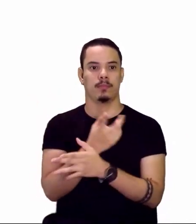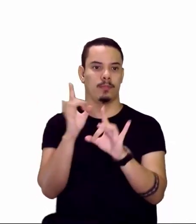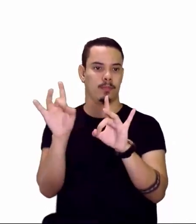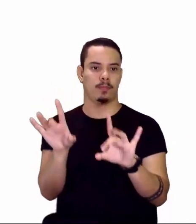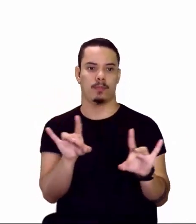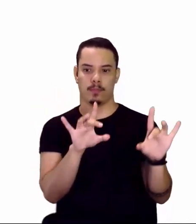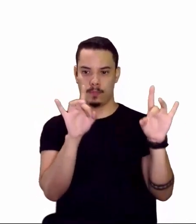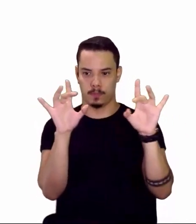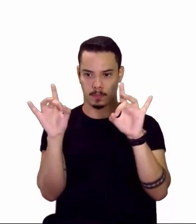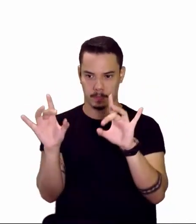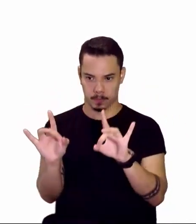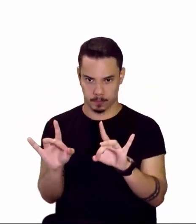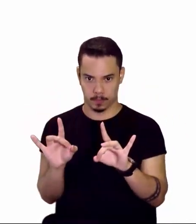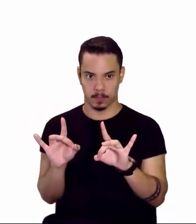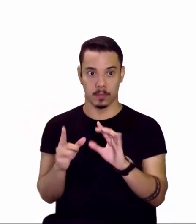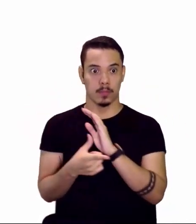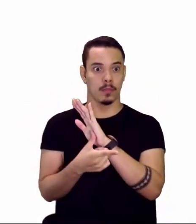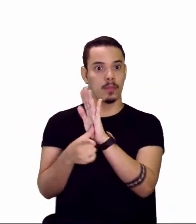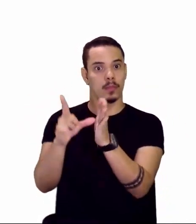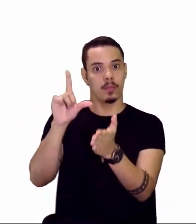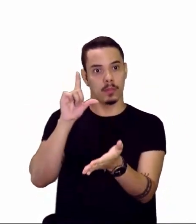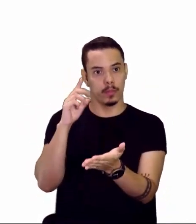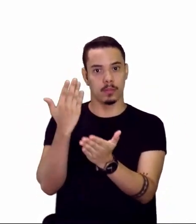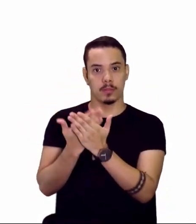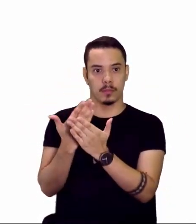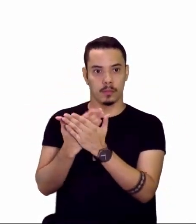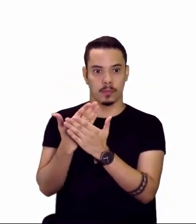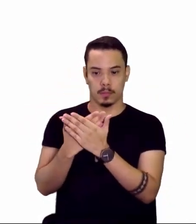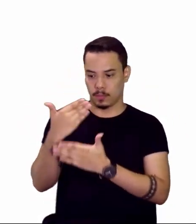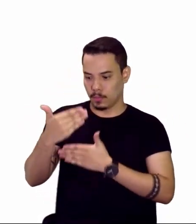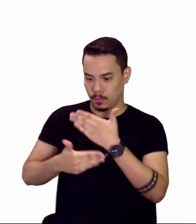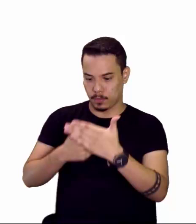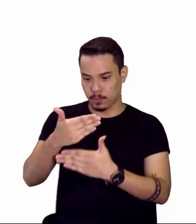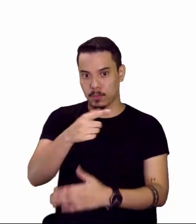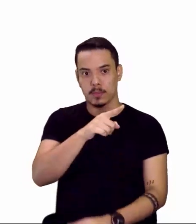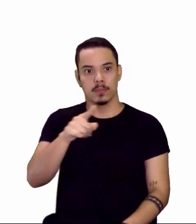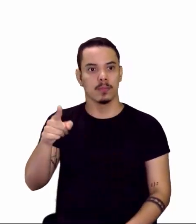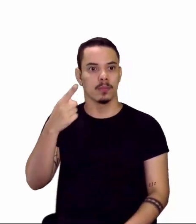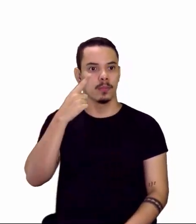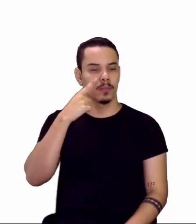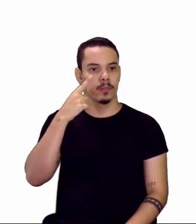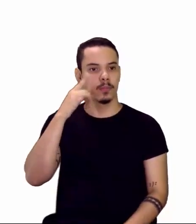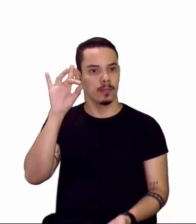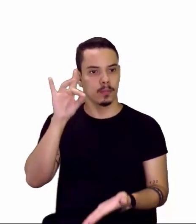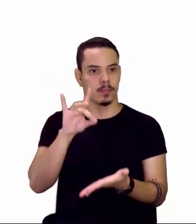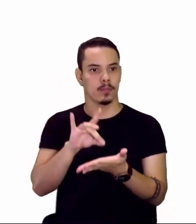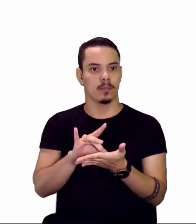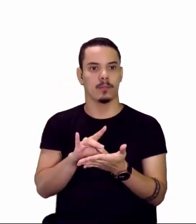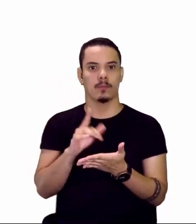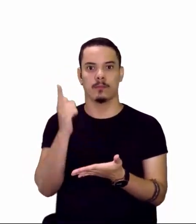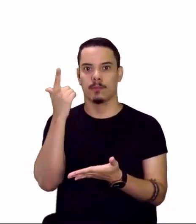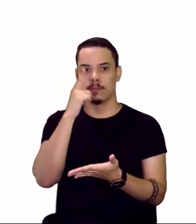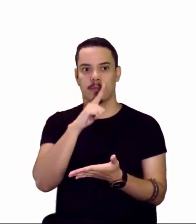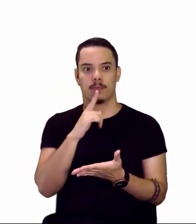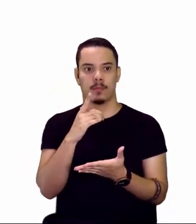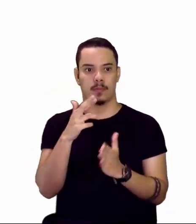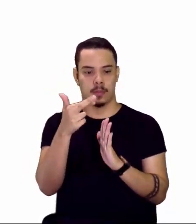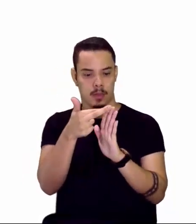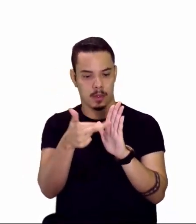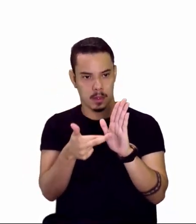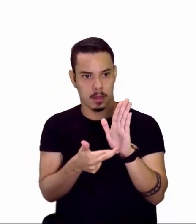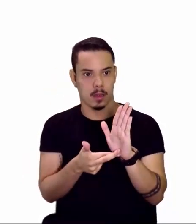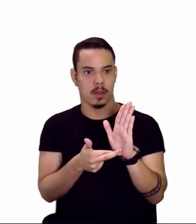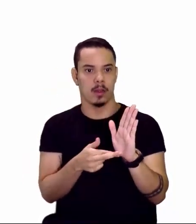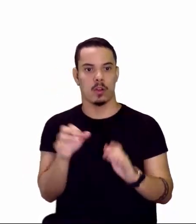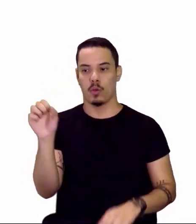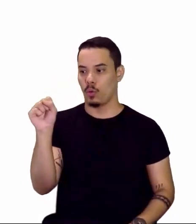especiais. Antes, em outras aulas, vocês viram que o ideal seria atingir a regra do octeto, ficar